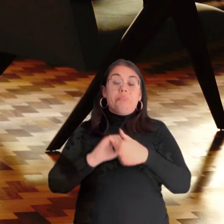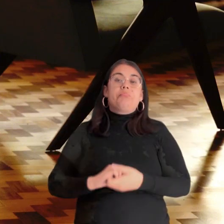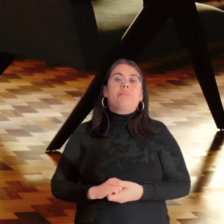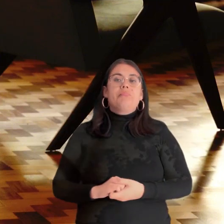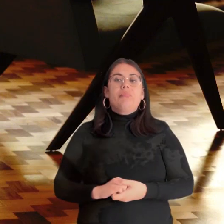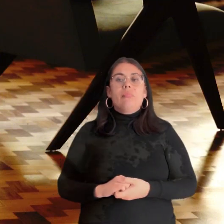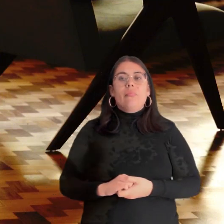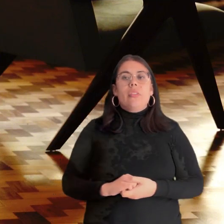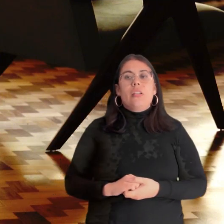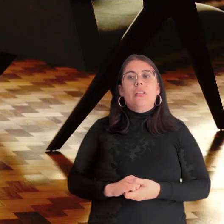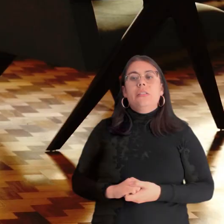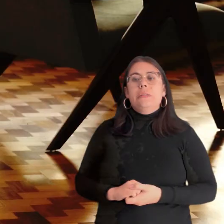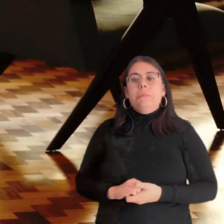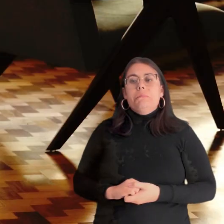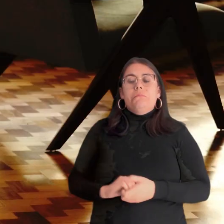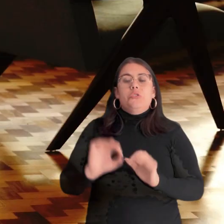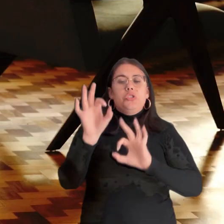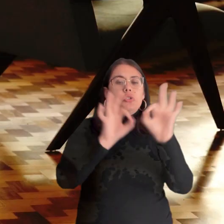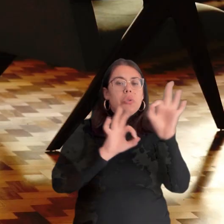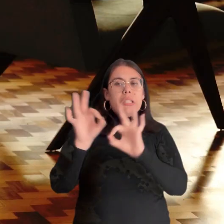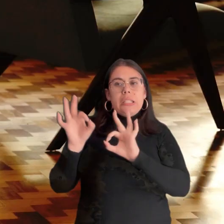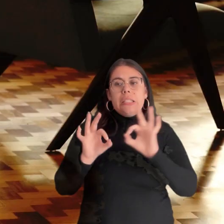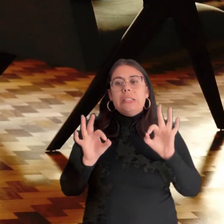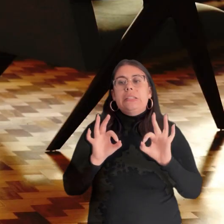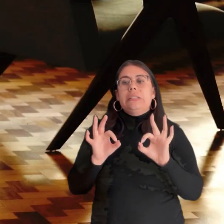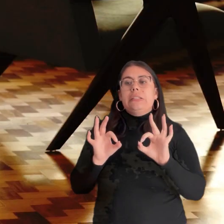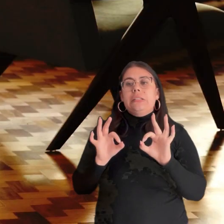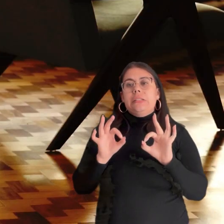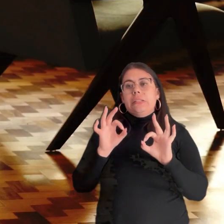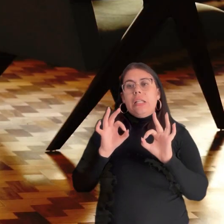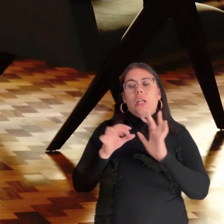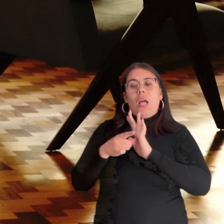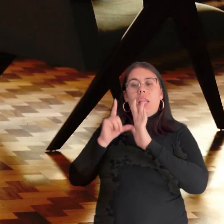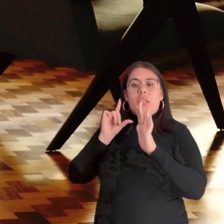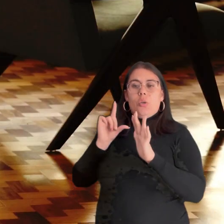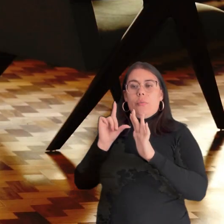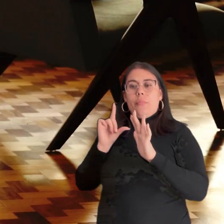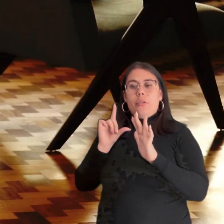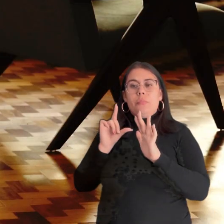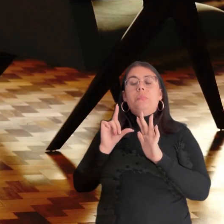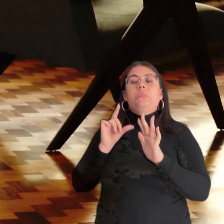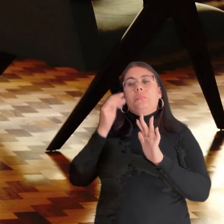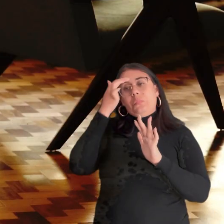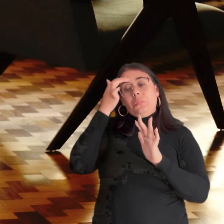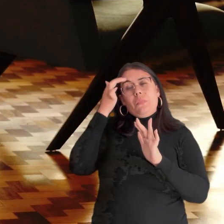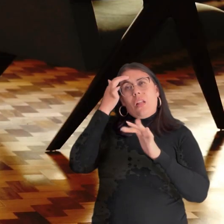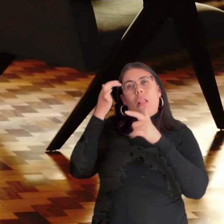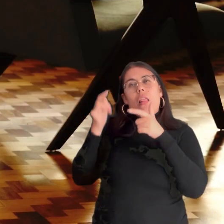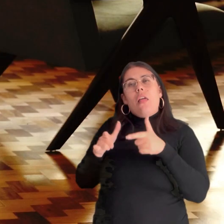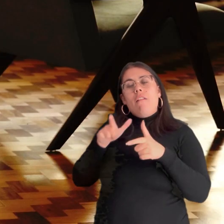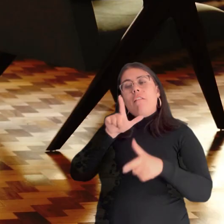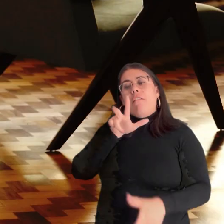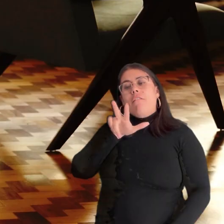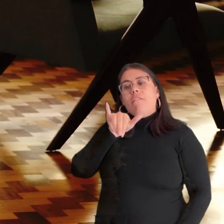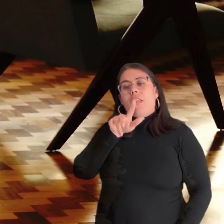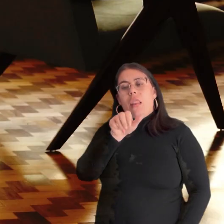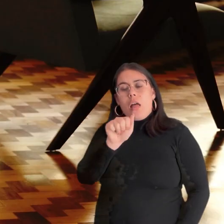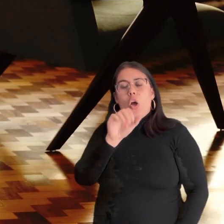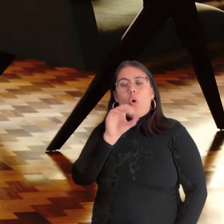aonde ela estava alojada, que era lá na Vila Olímpia, na Gomes de